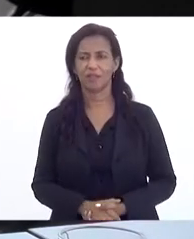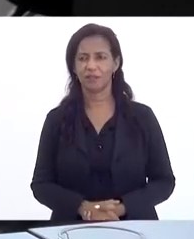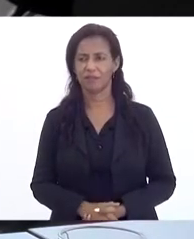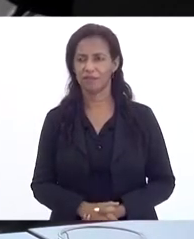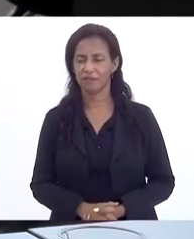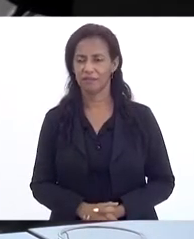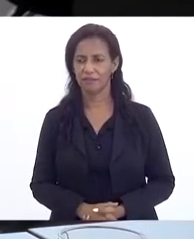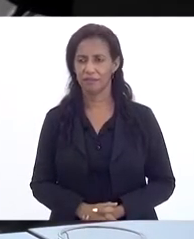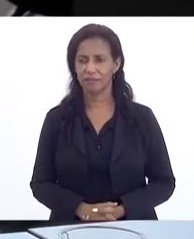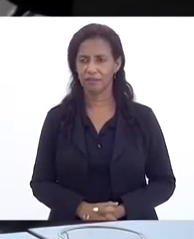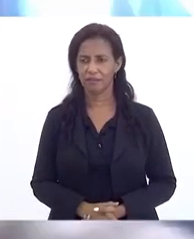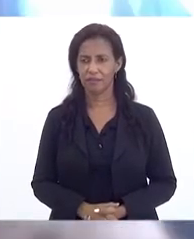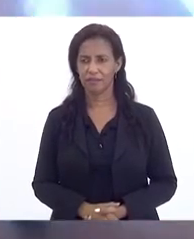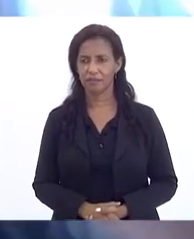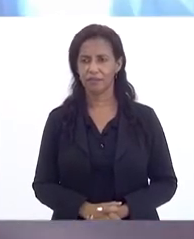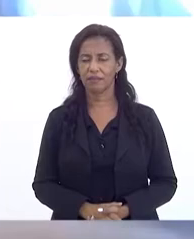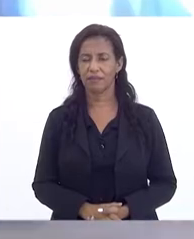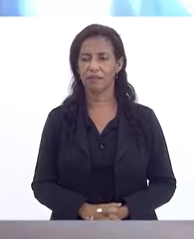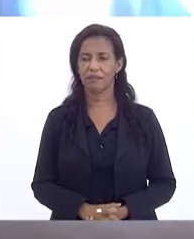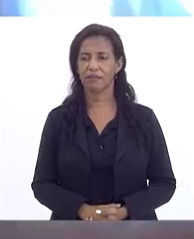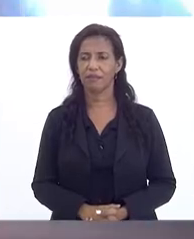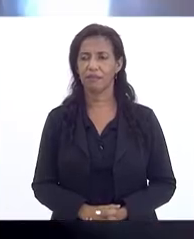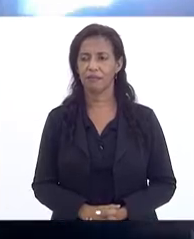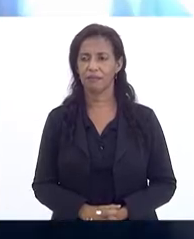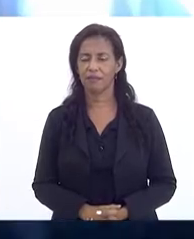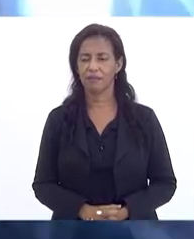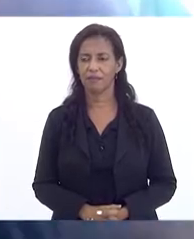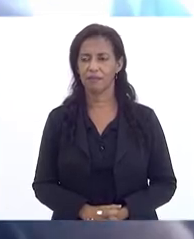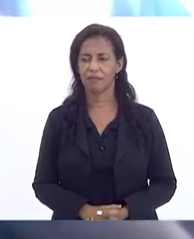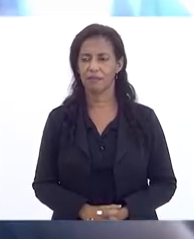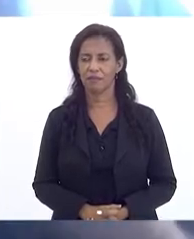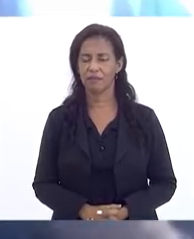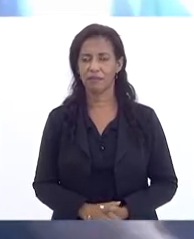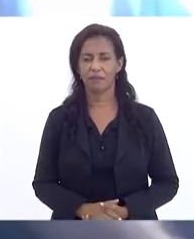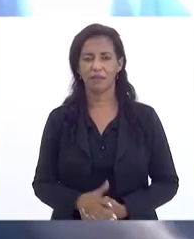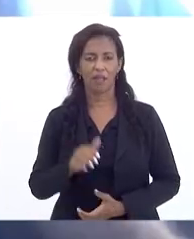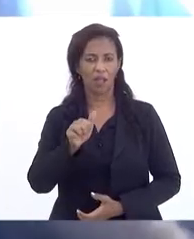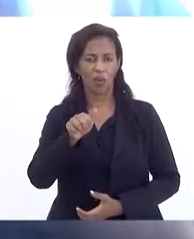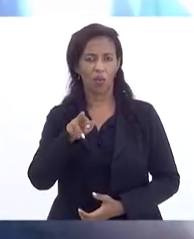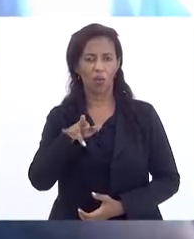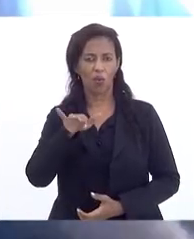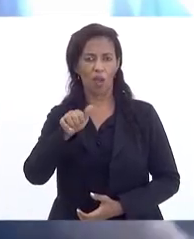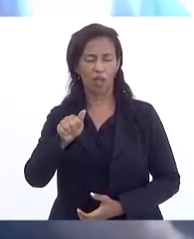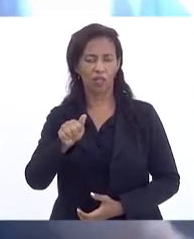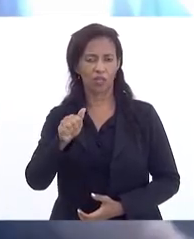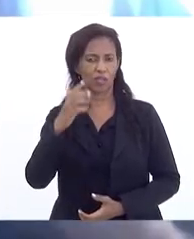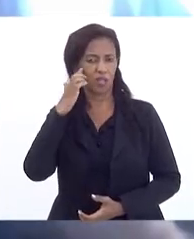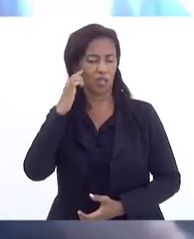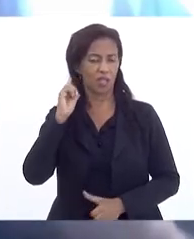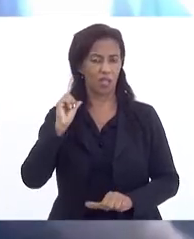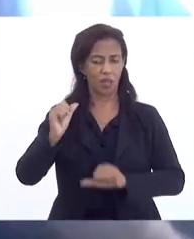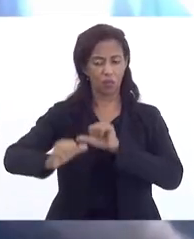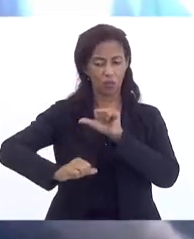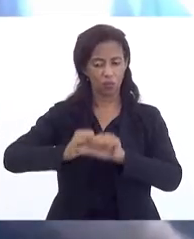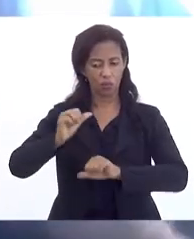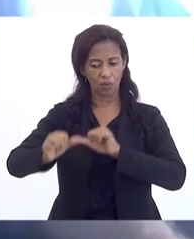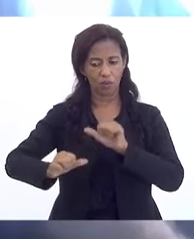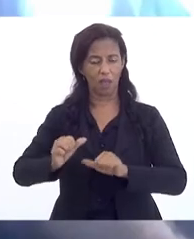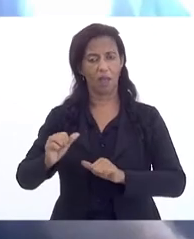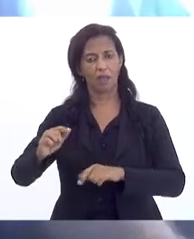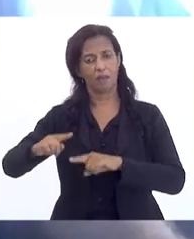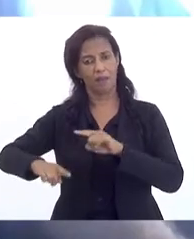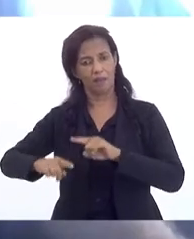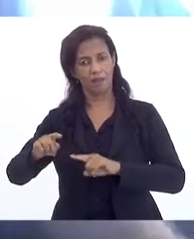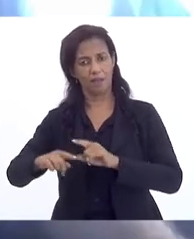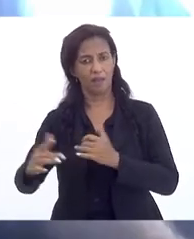tempo atrás. Um passo daqueles do Átila Nunes para transformar a questão em imaterial. É quando